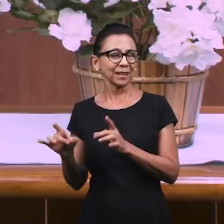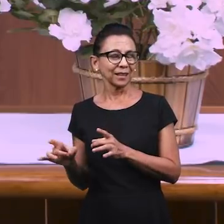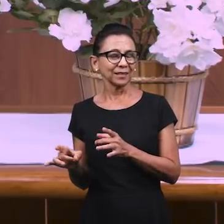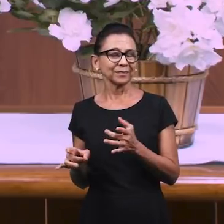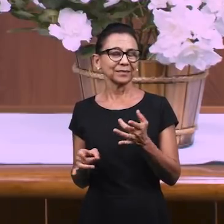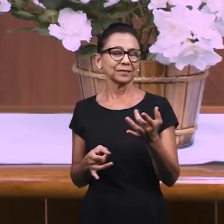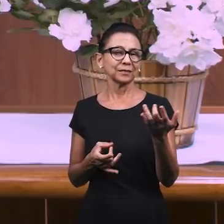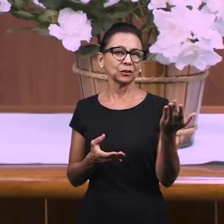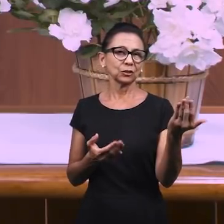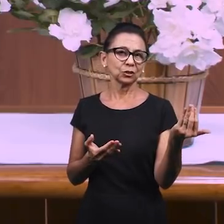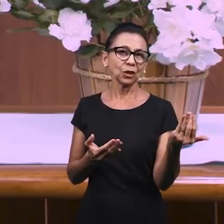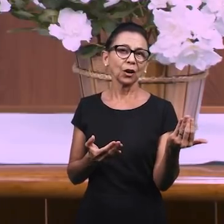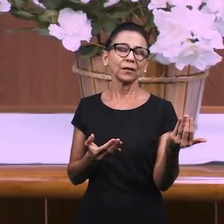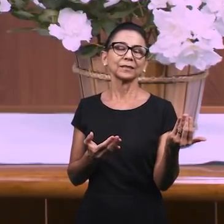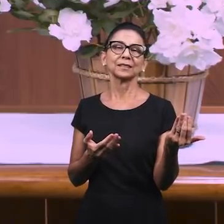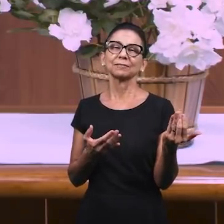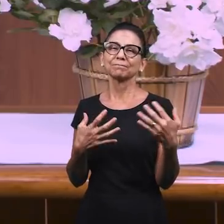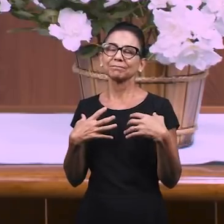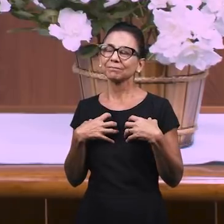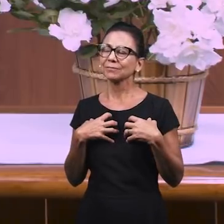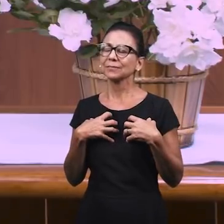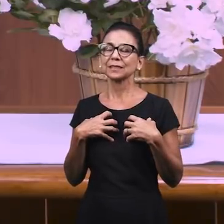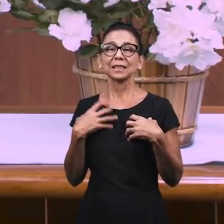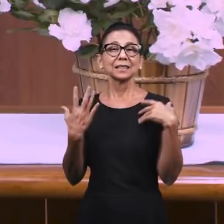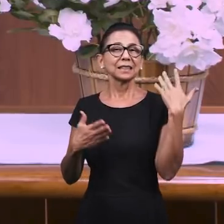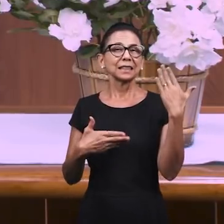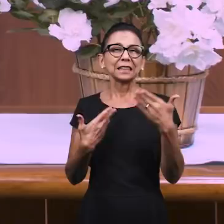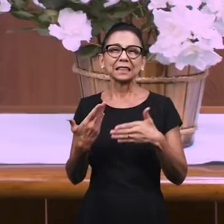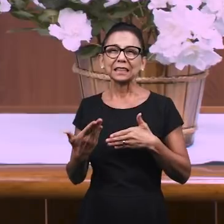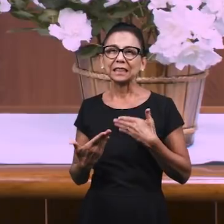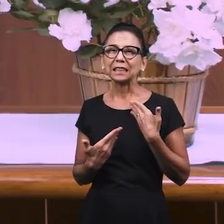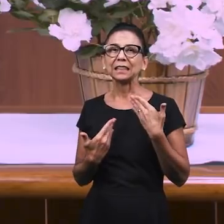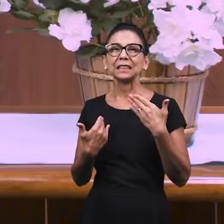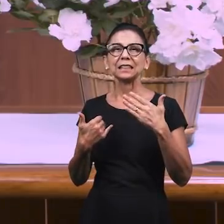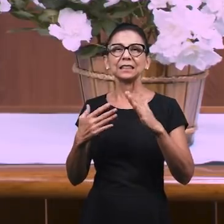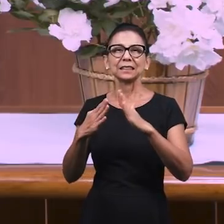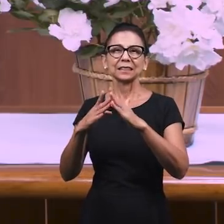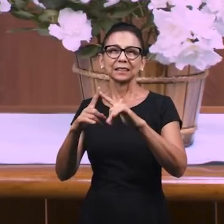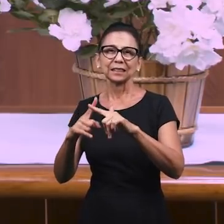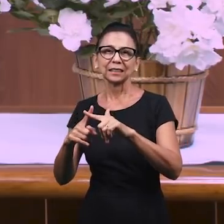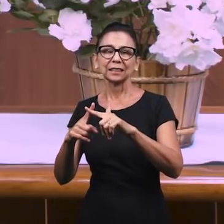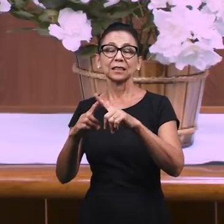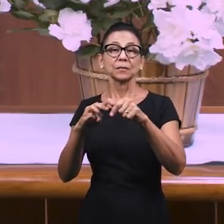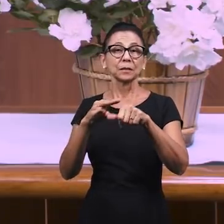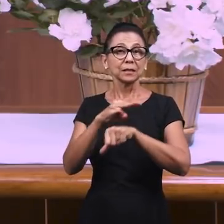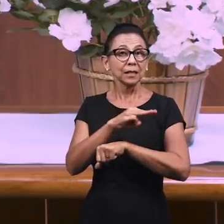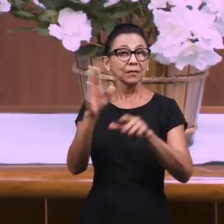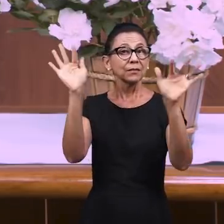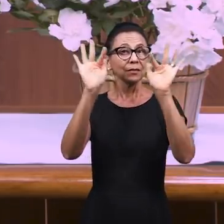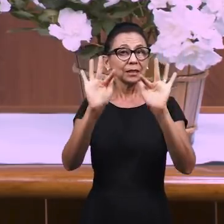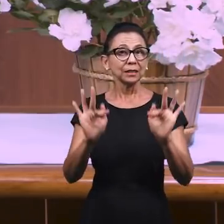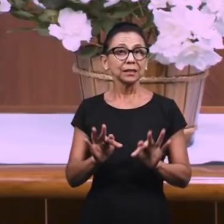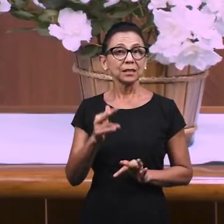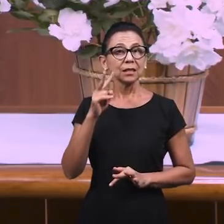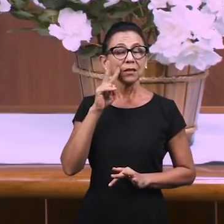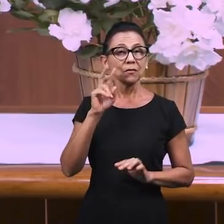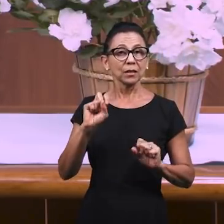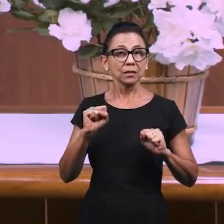especiais. Os jovens estão trazendo muita alegria, né, às igrejas, aos ministérios.